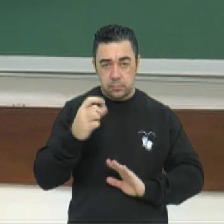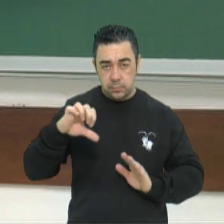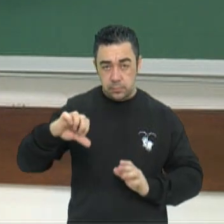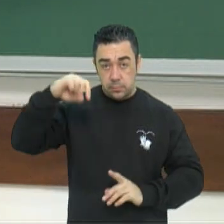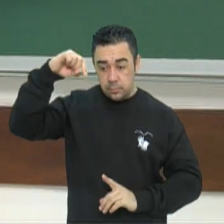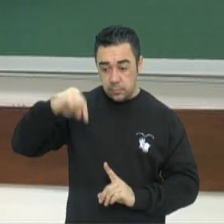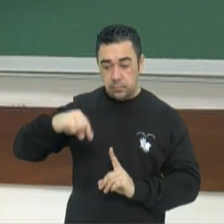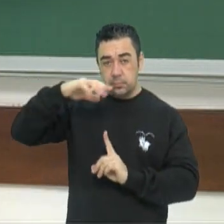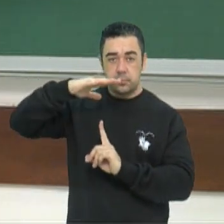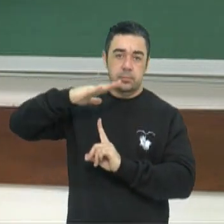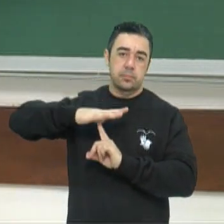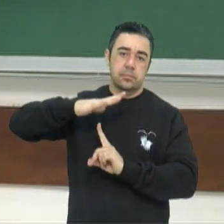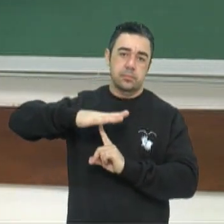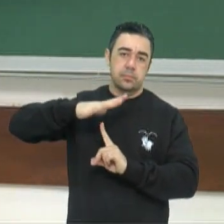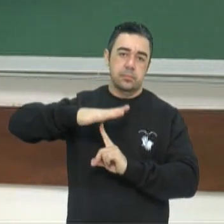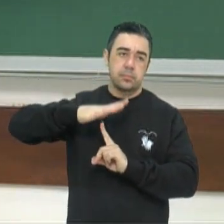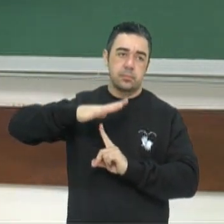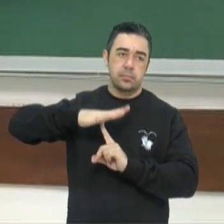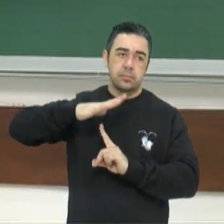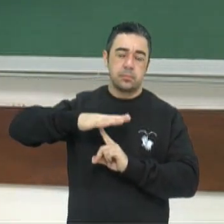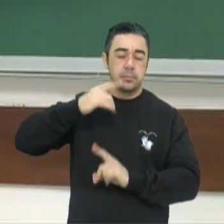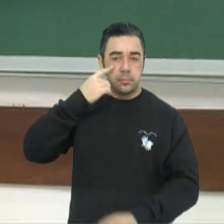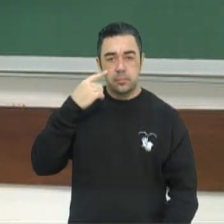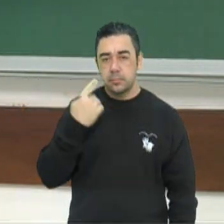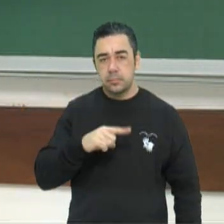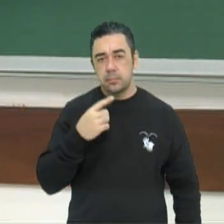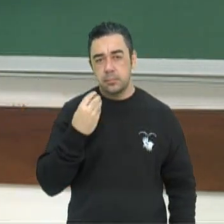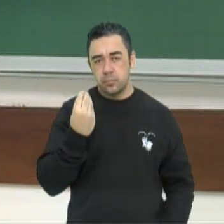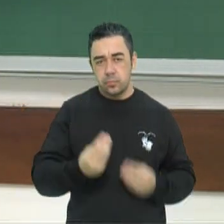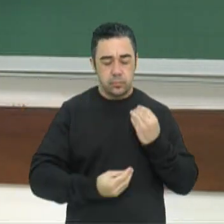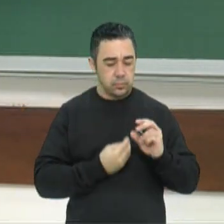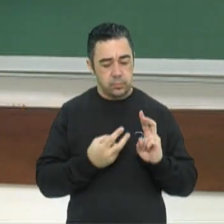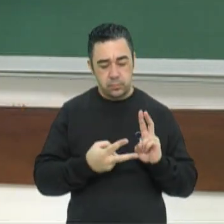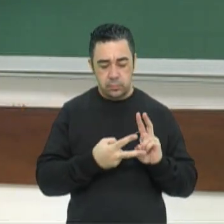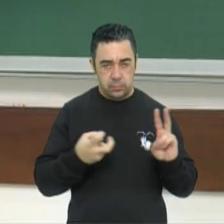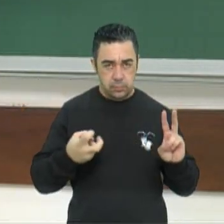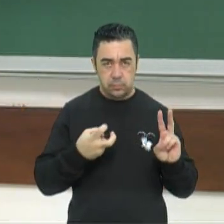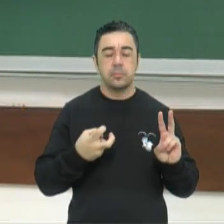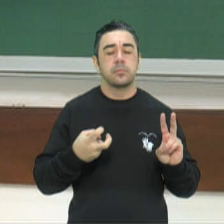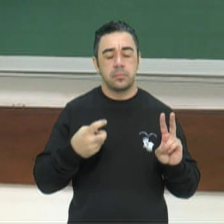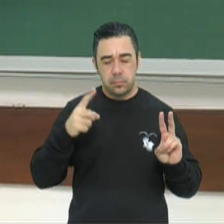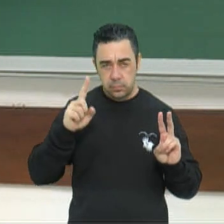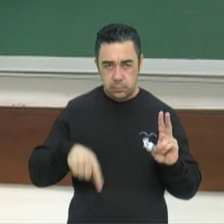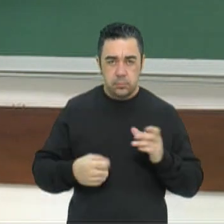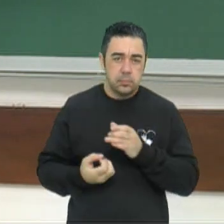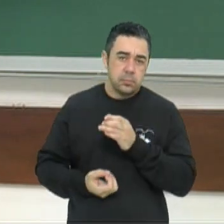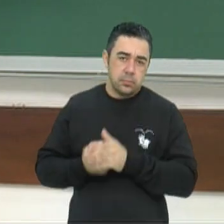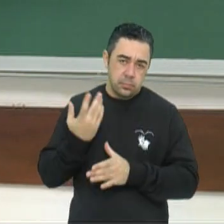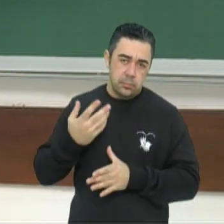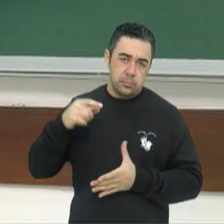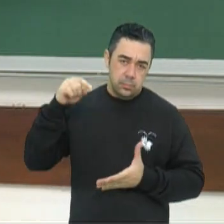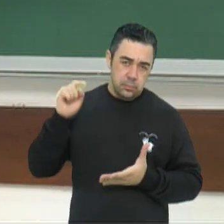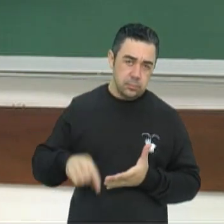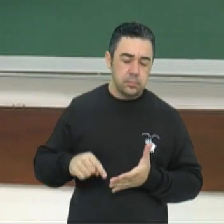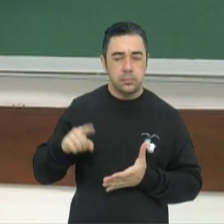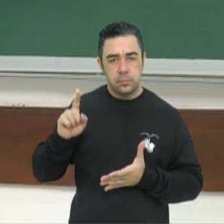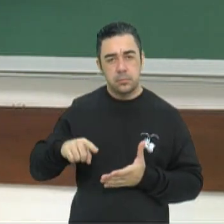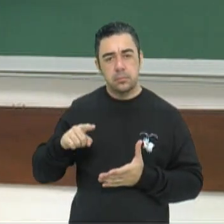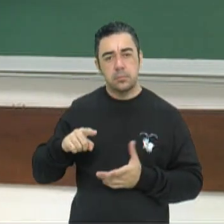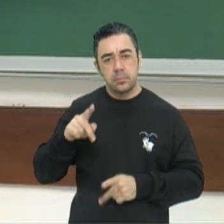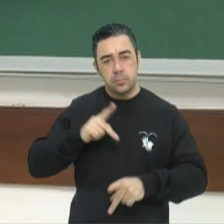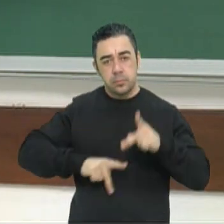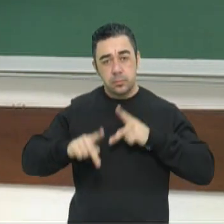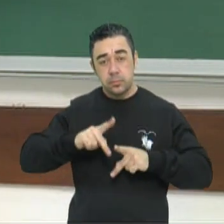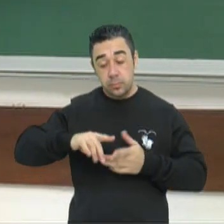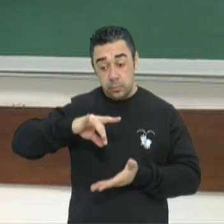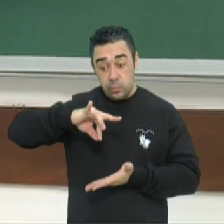Paraná. Ou seja, vamos trabalhar os indígenas, os povos que originaram-se, né, que são os povos